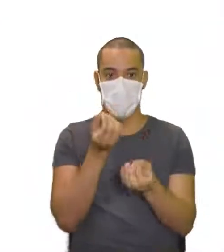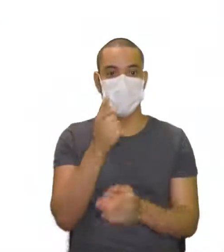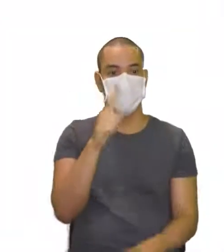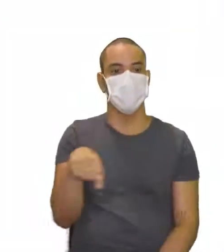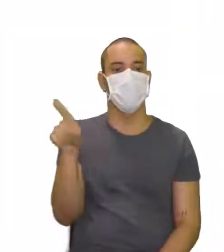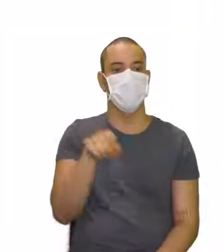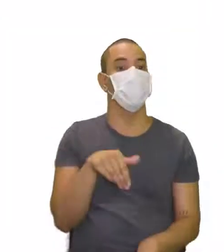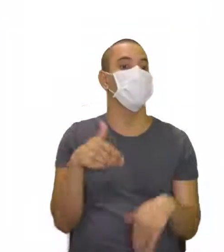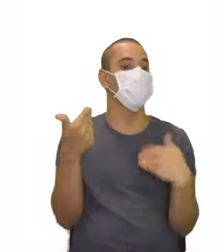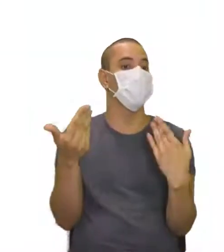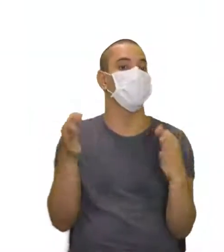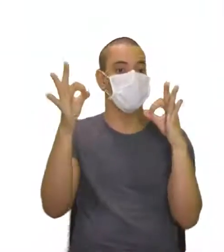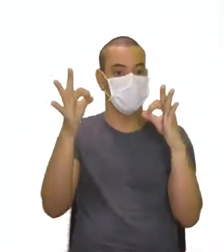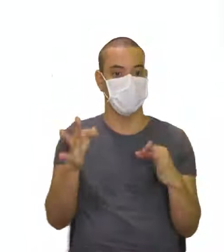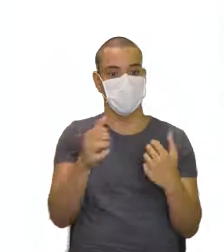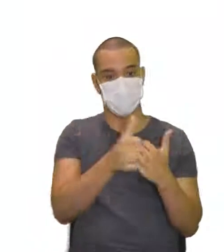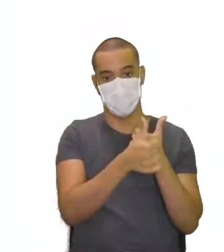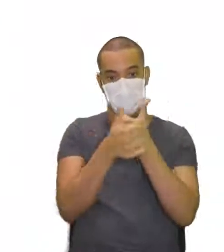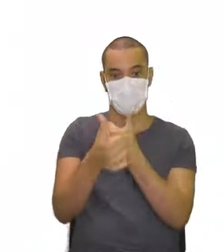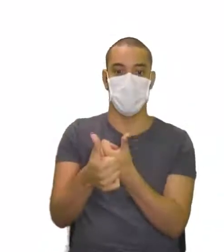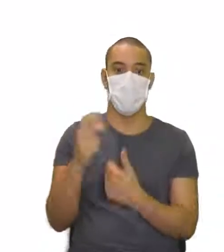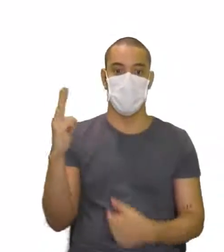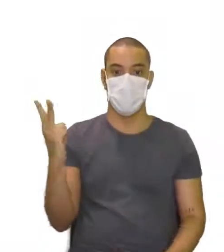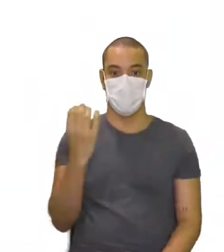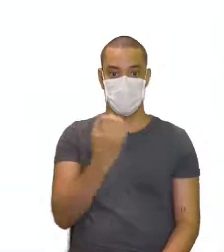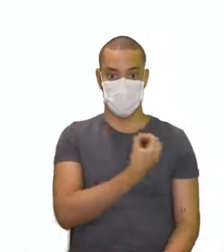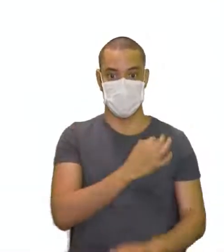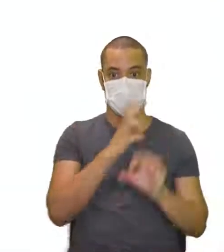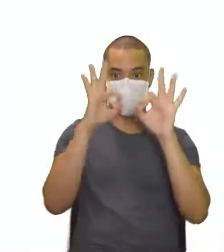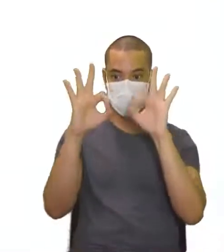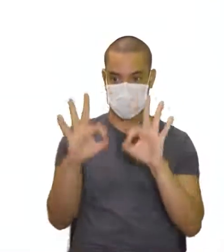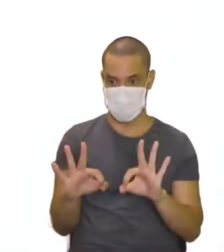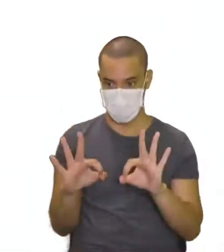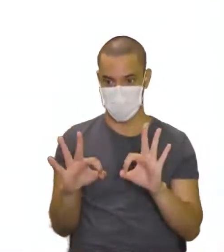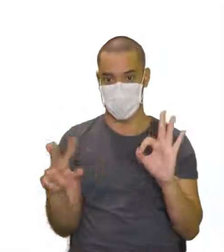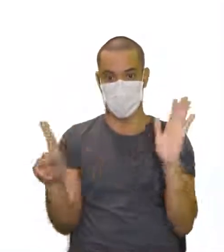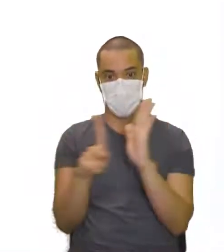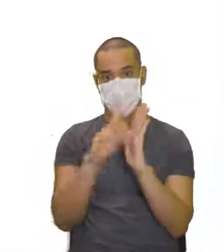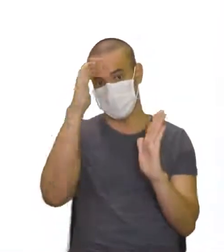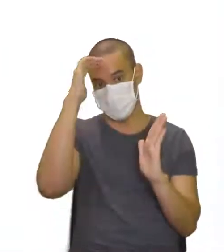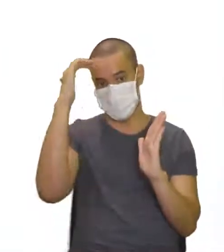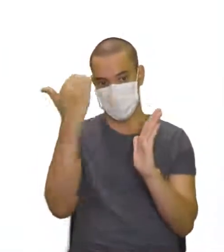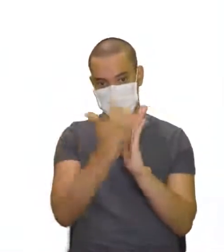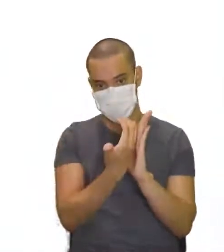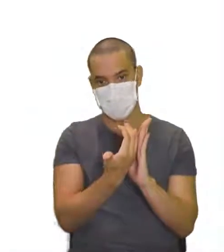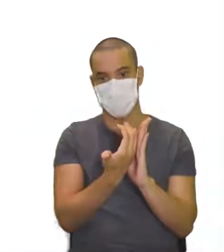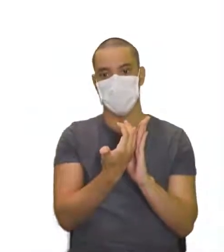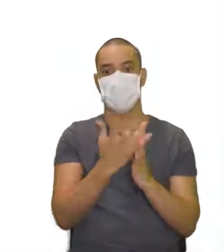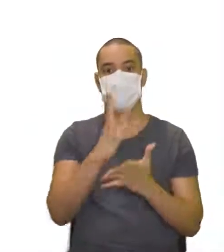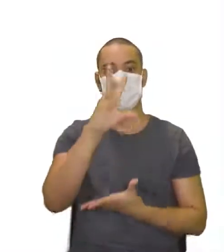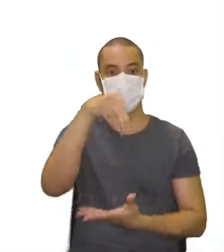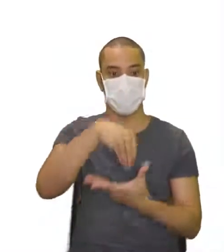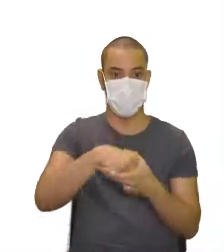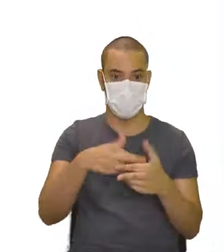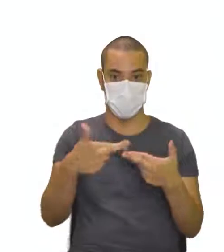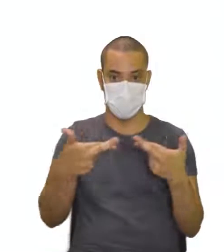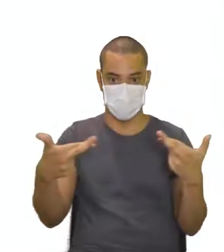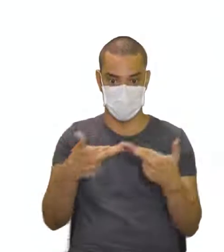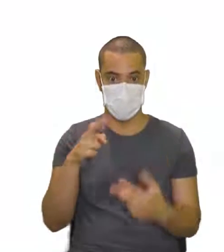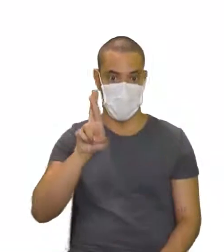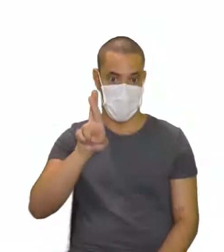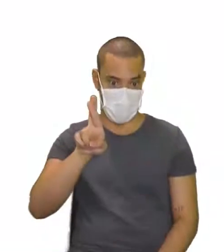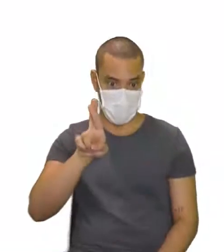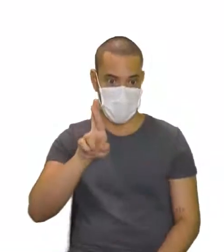assinale a alternativa que corresponde aos valores corretos, respectivamente da resistência interna, que é o